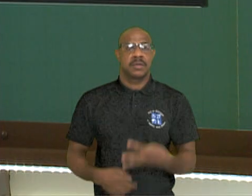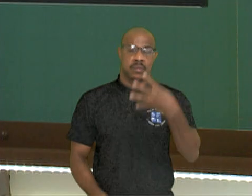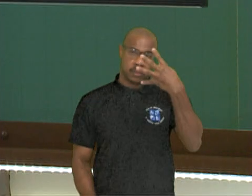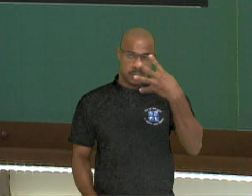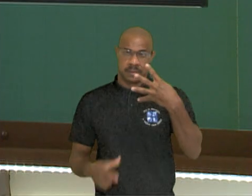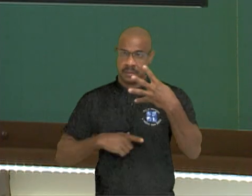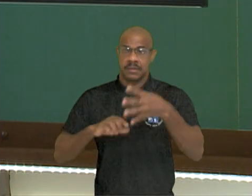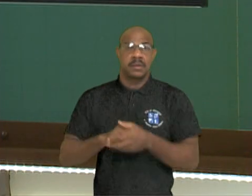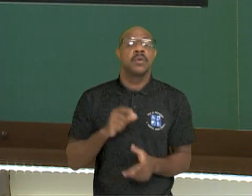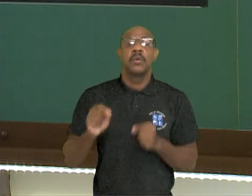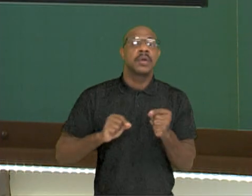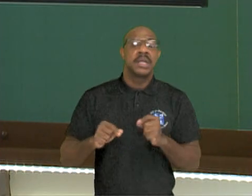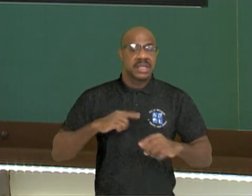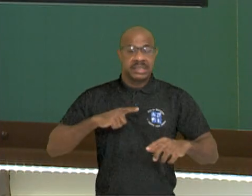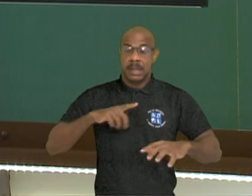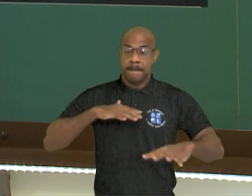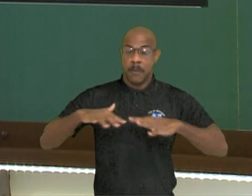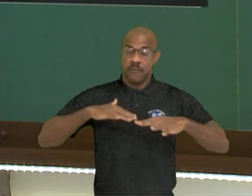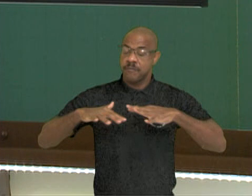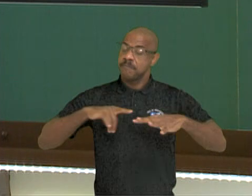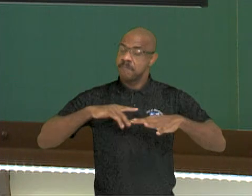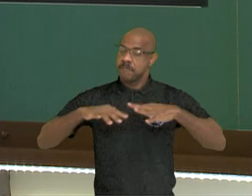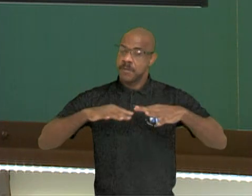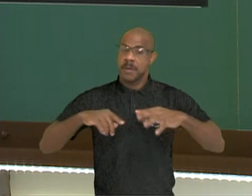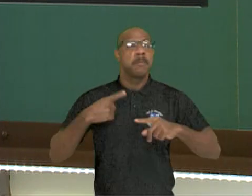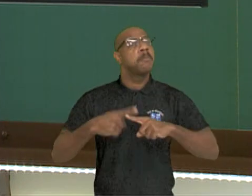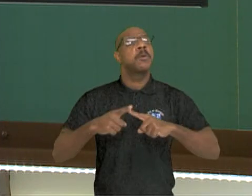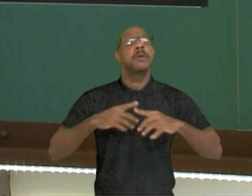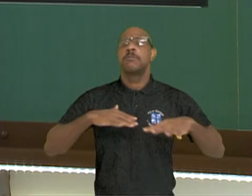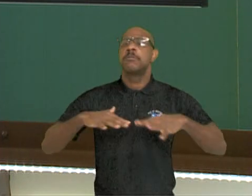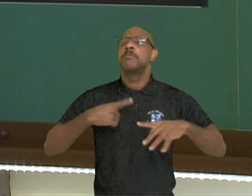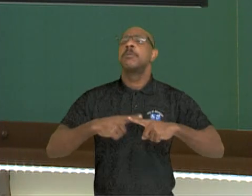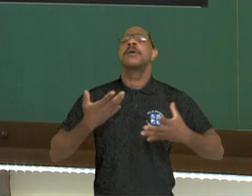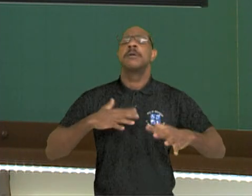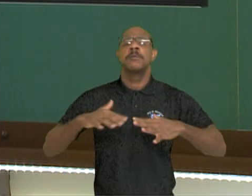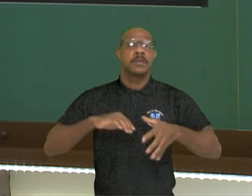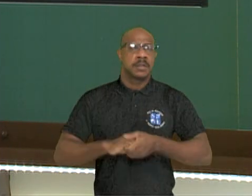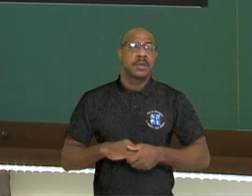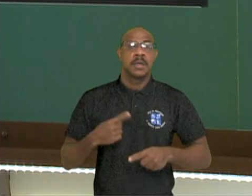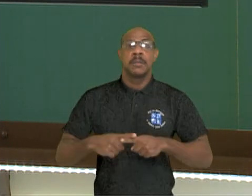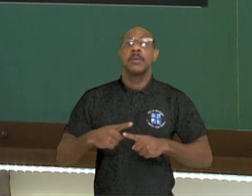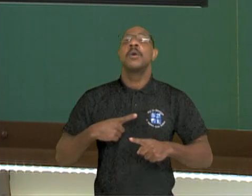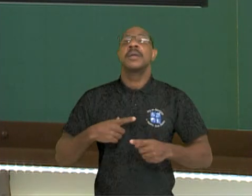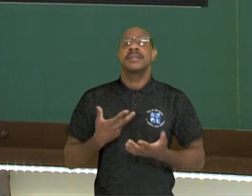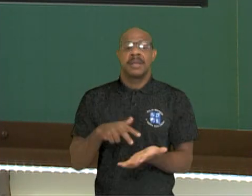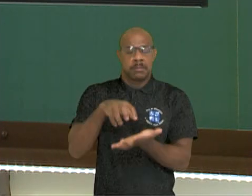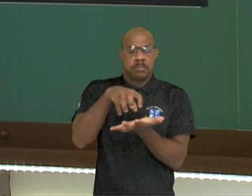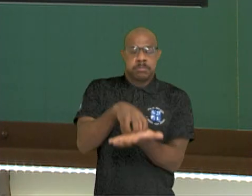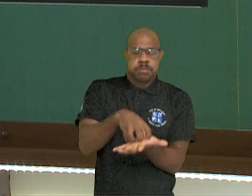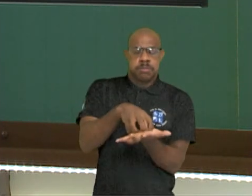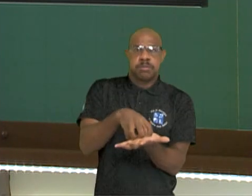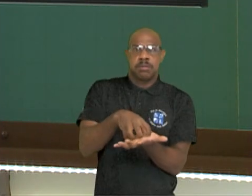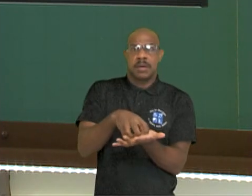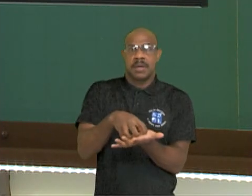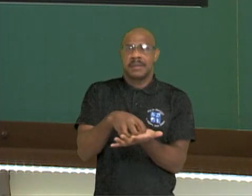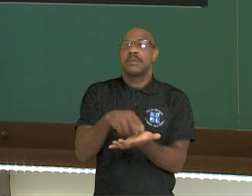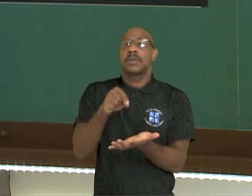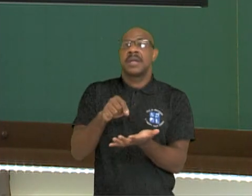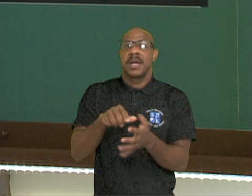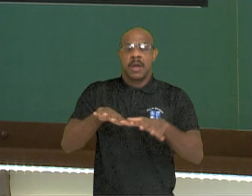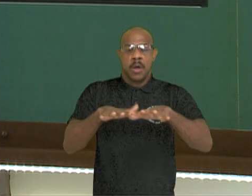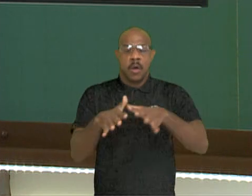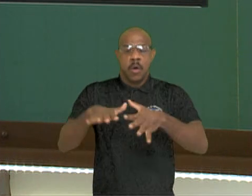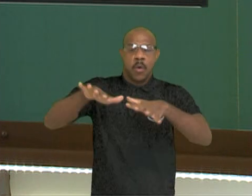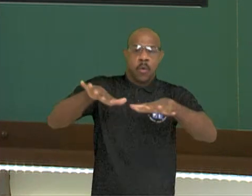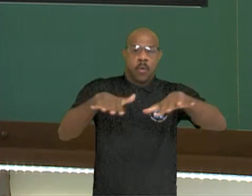tectônicas e que se movimentam. Por que que elas se movimentam? Porque elas estão apoiadas em cima do magma. O magma está